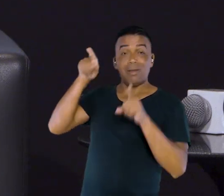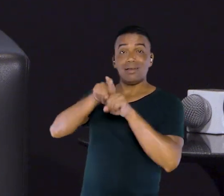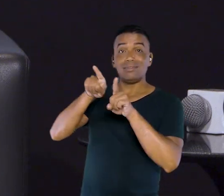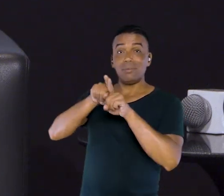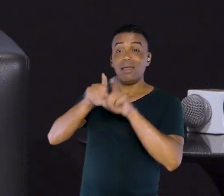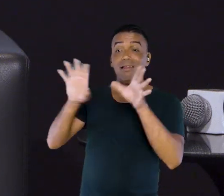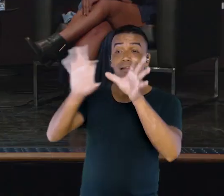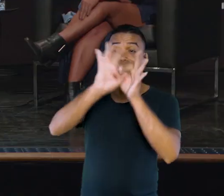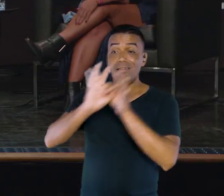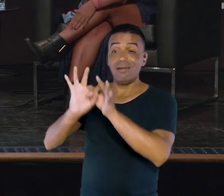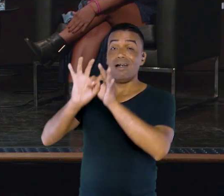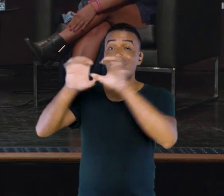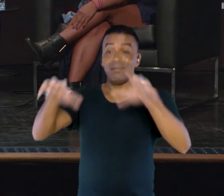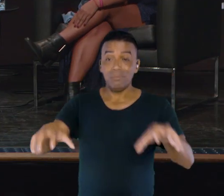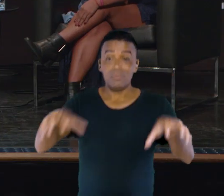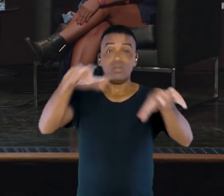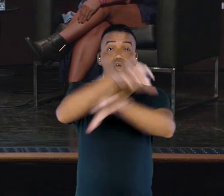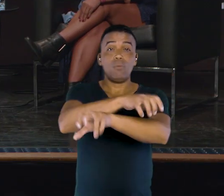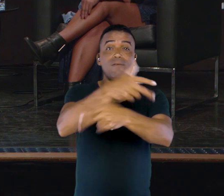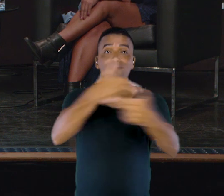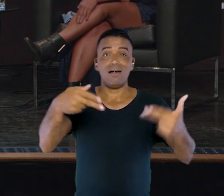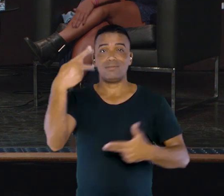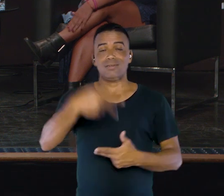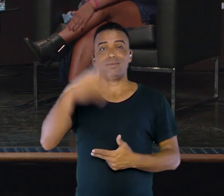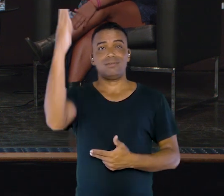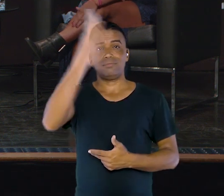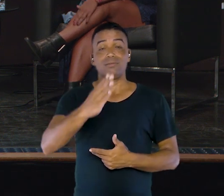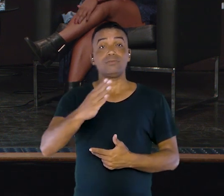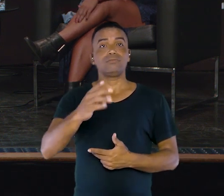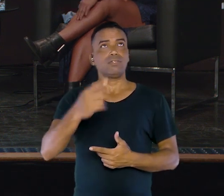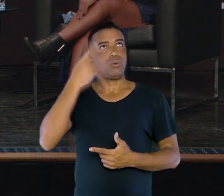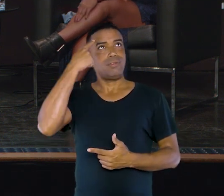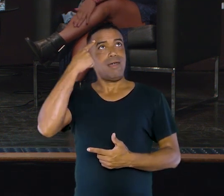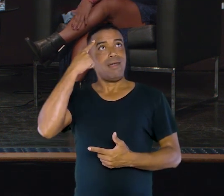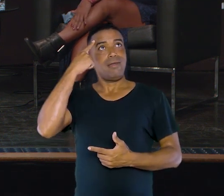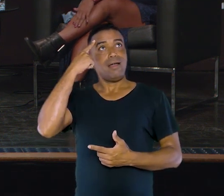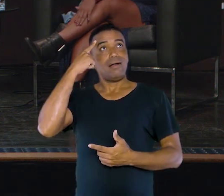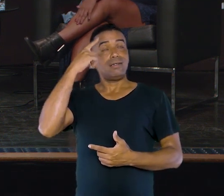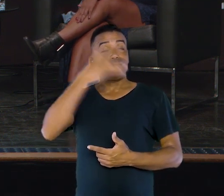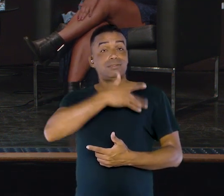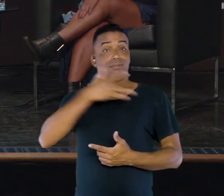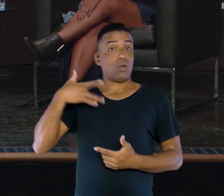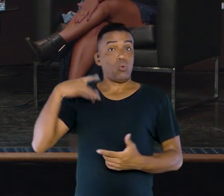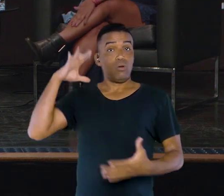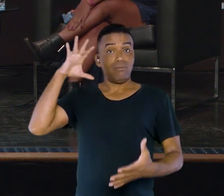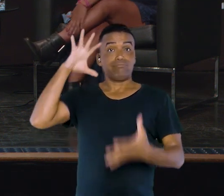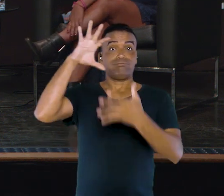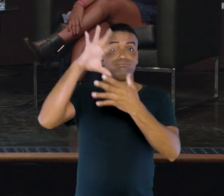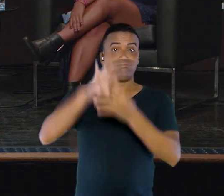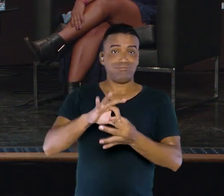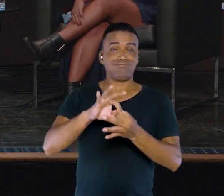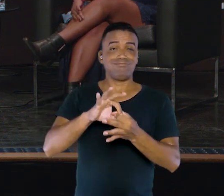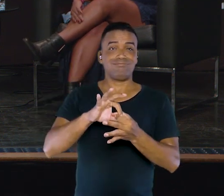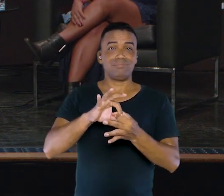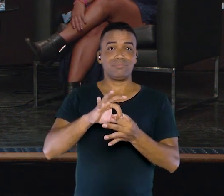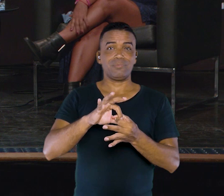também é parte dos outros biomas, né? E até a ideia de saúde também é integrada, né? Se a gente vê nessa